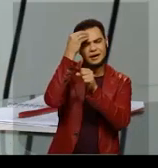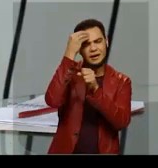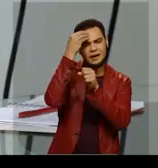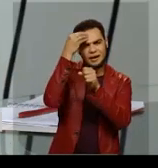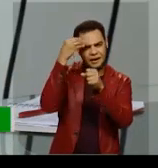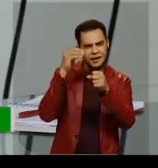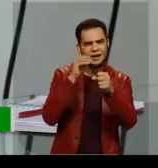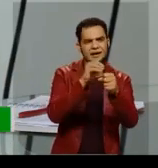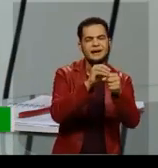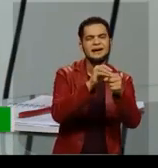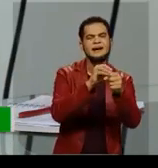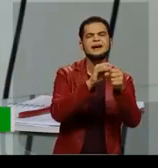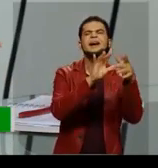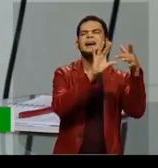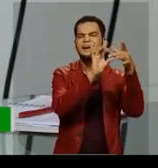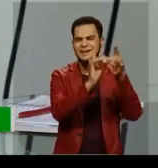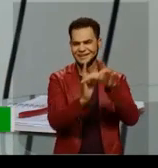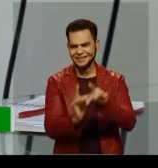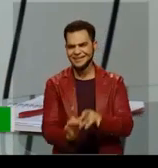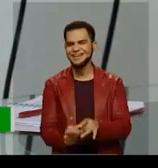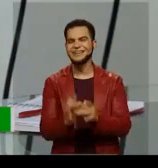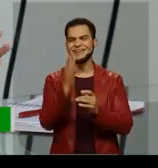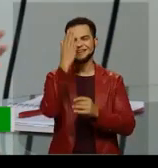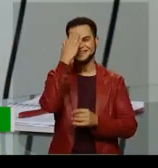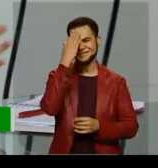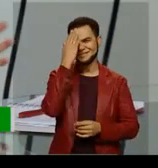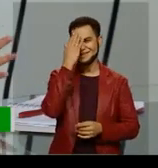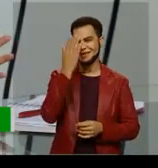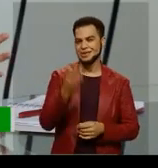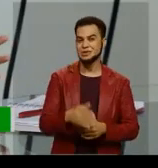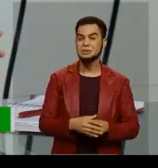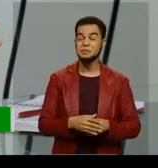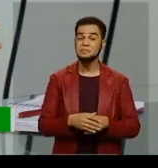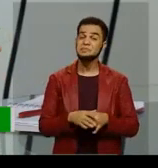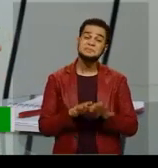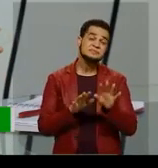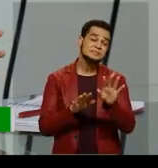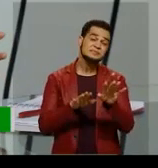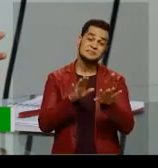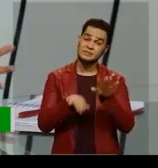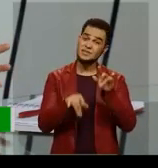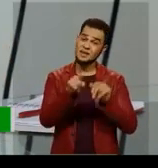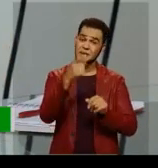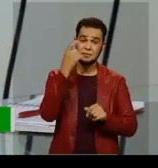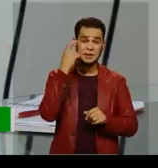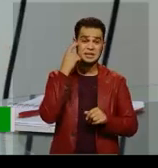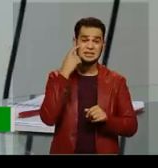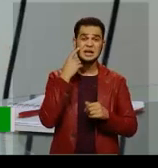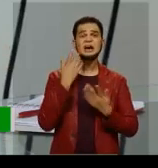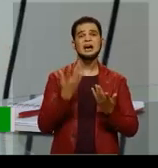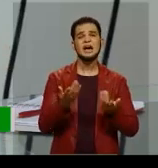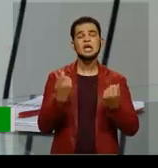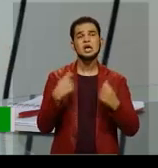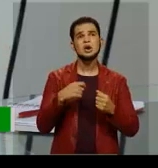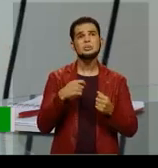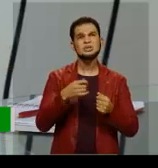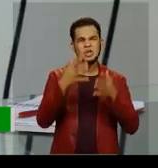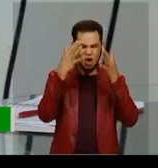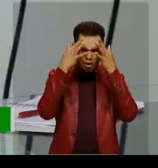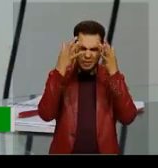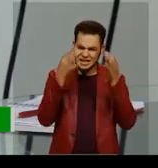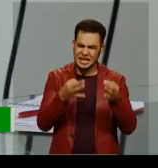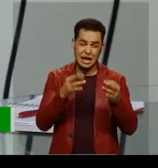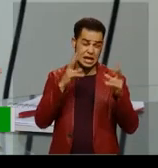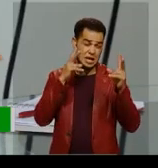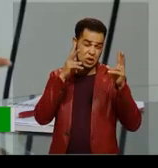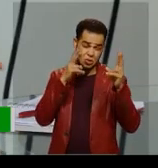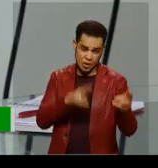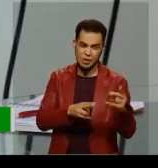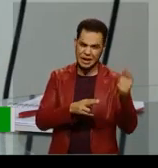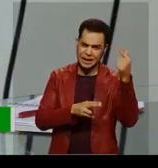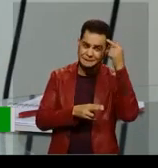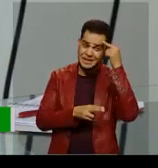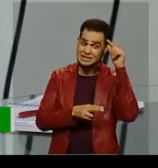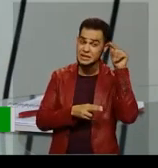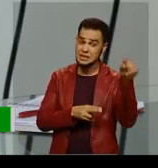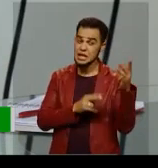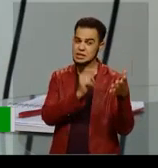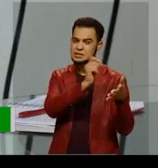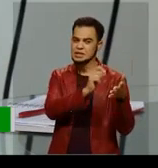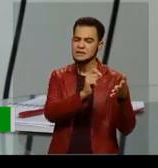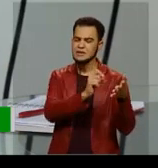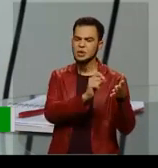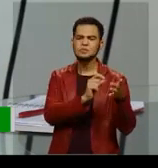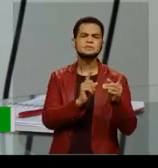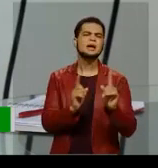assim, mas eu tenho que interpretar igualzinho o autor quer ali. Não, é o que está dizendo o